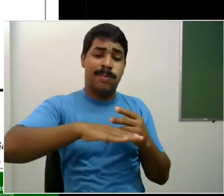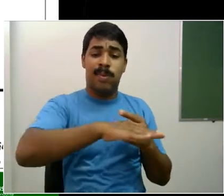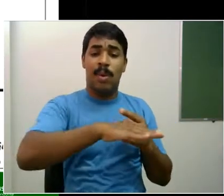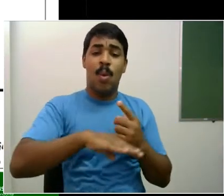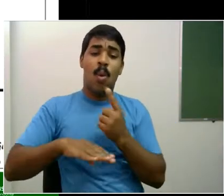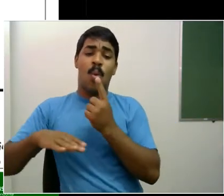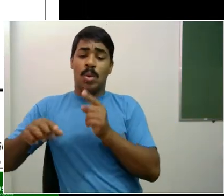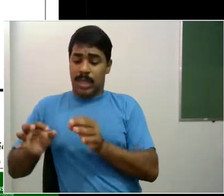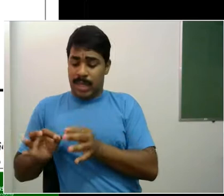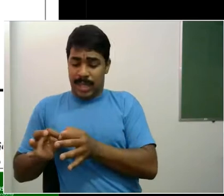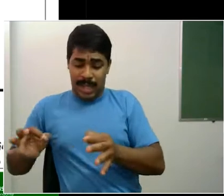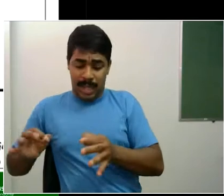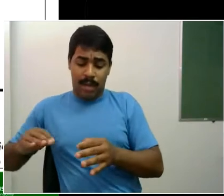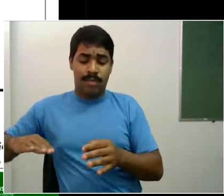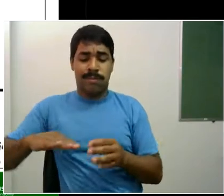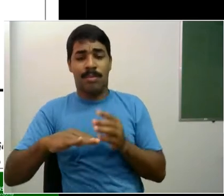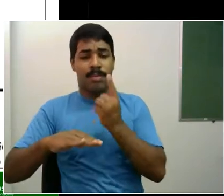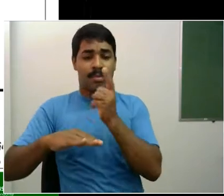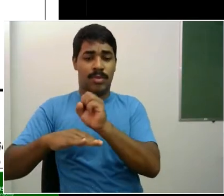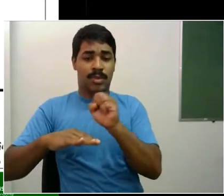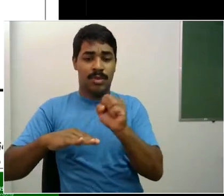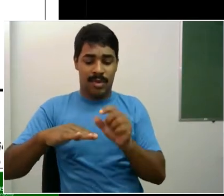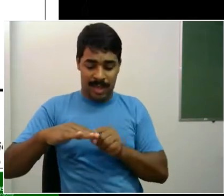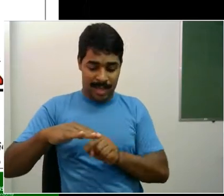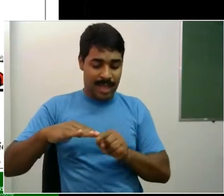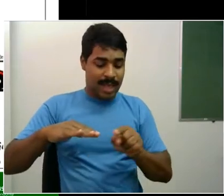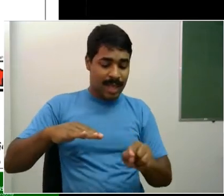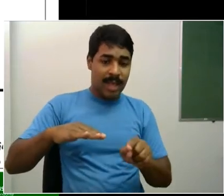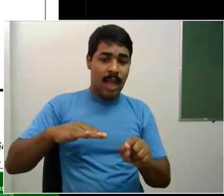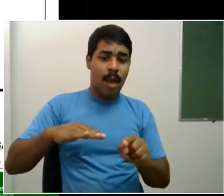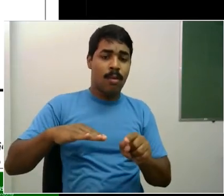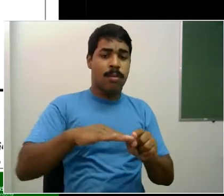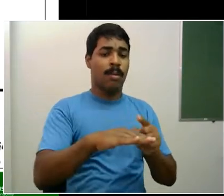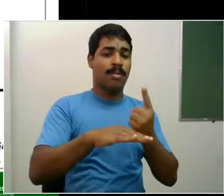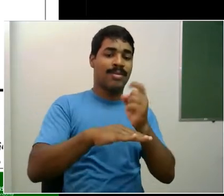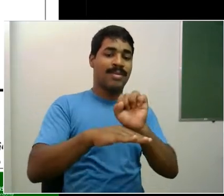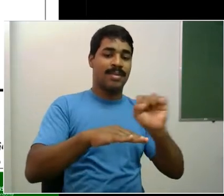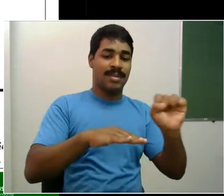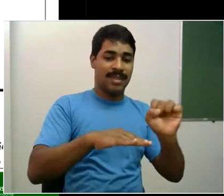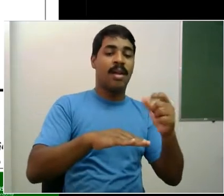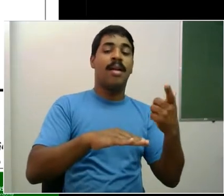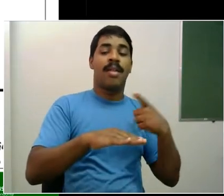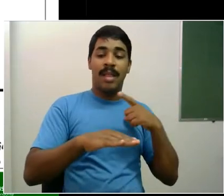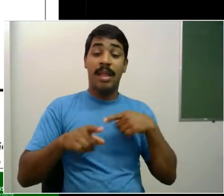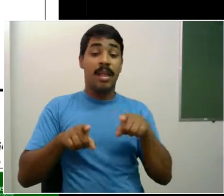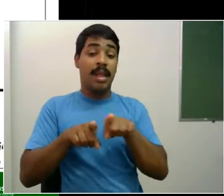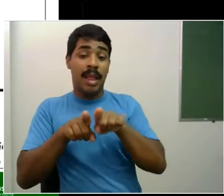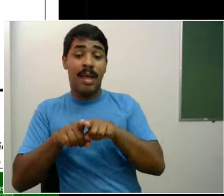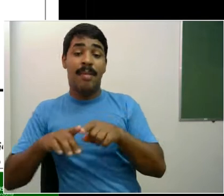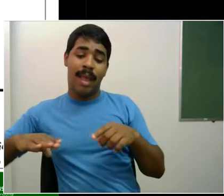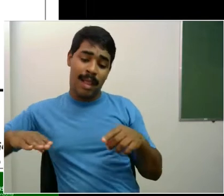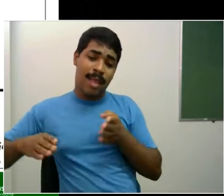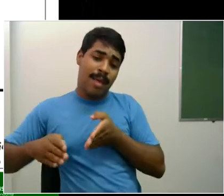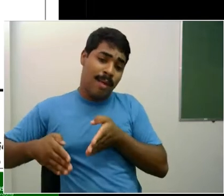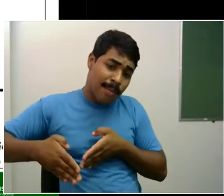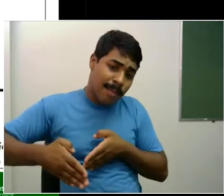percorrer. Então, nesse caso também, é um movimento retilíneo uniforme e